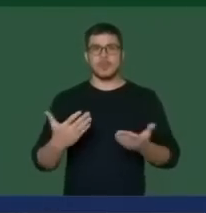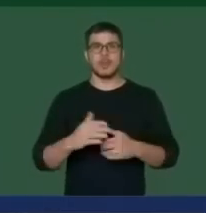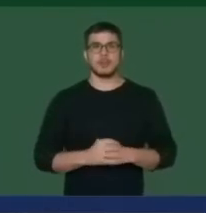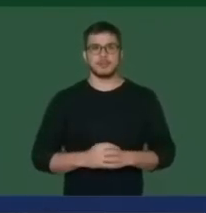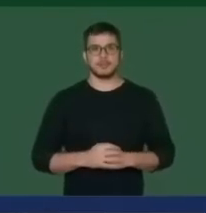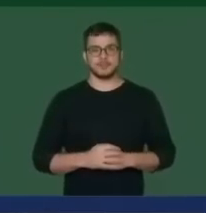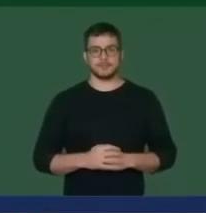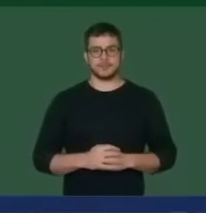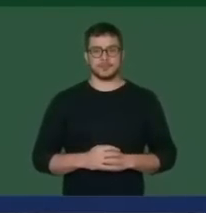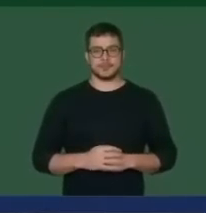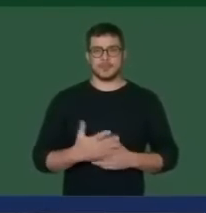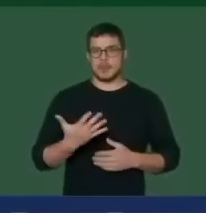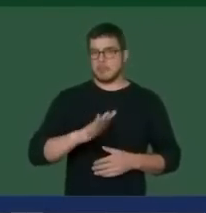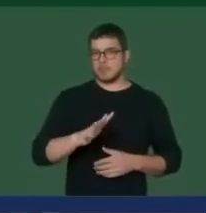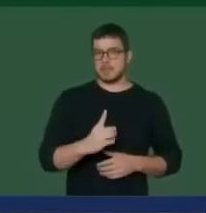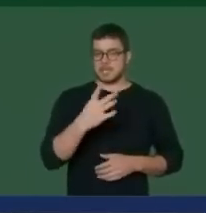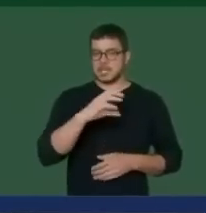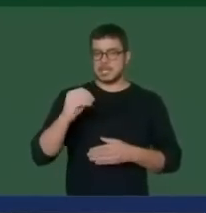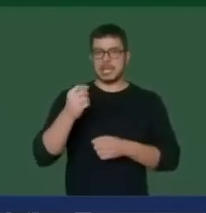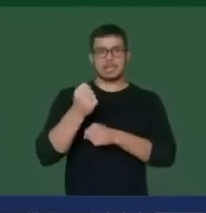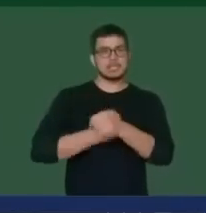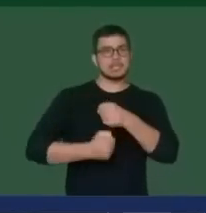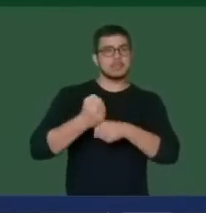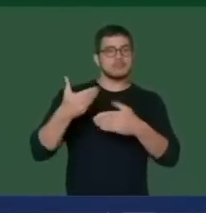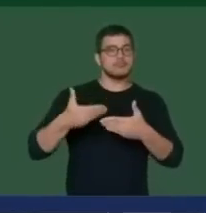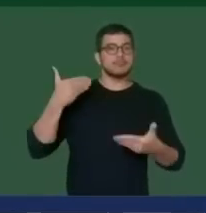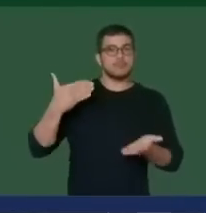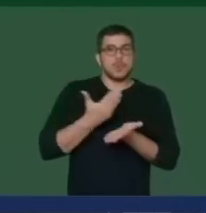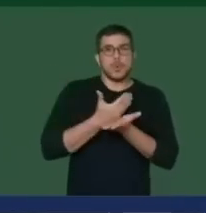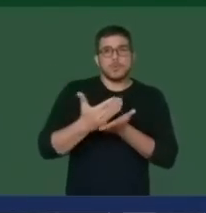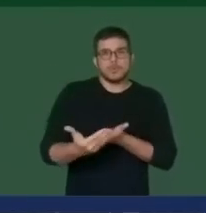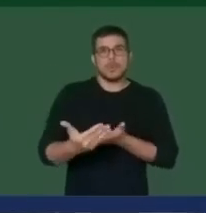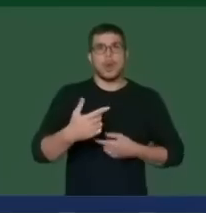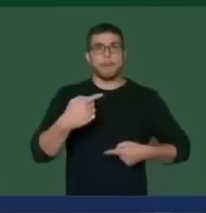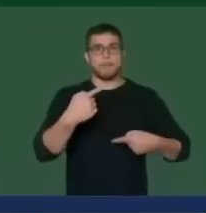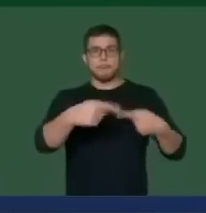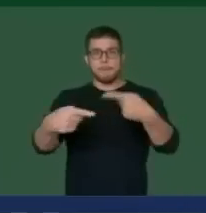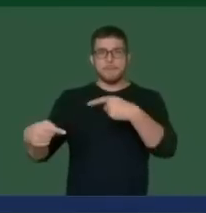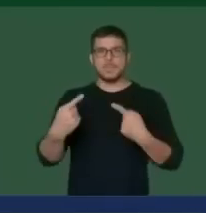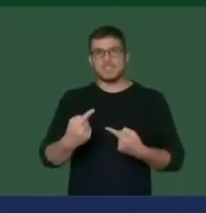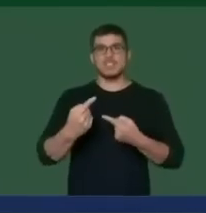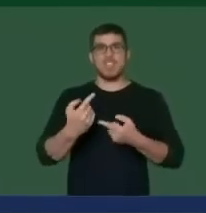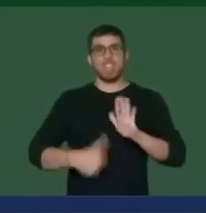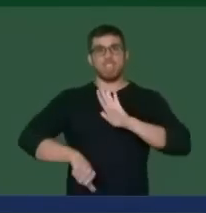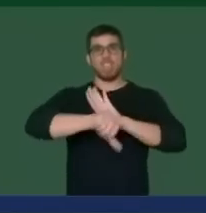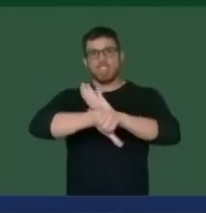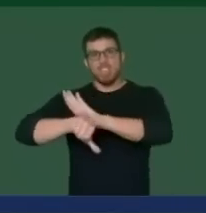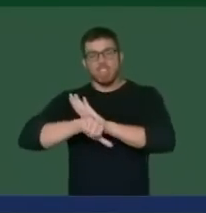iniciada há quase uma década, abalou a representatividade de diversas instituições e seus